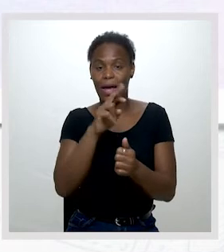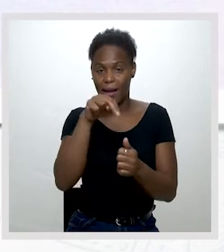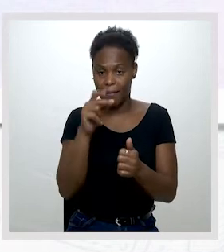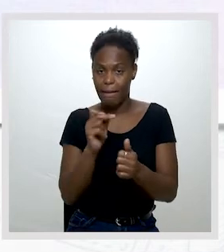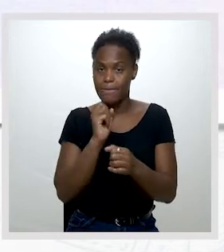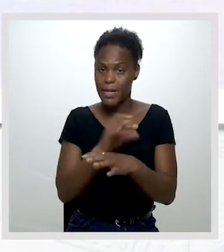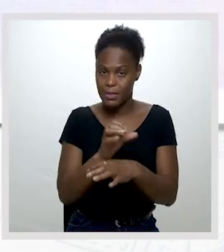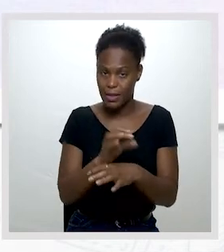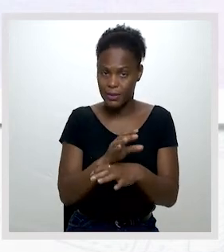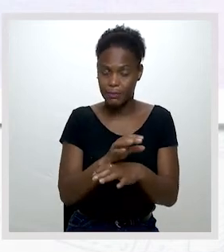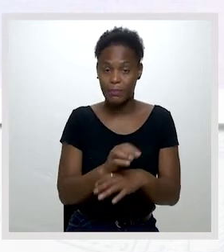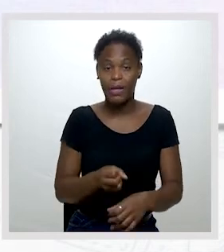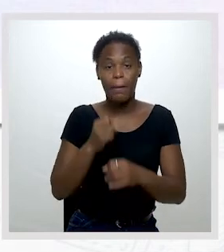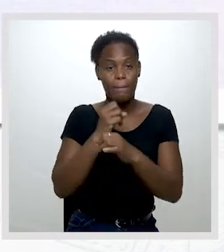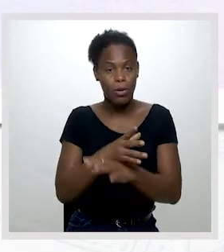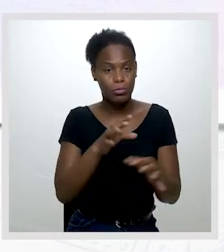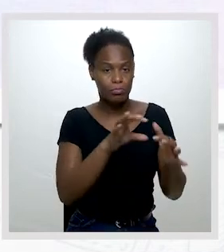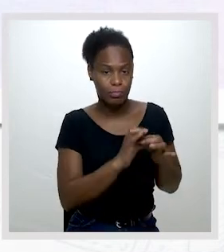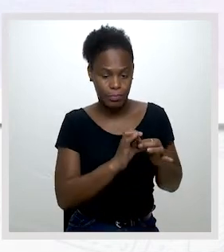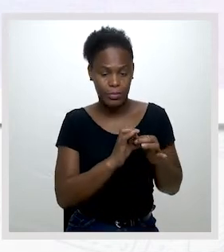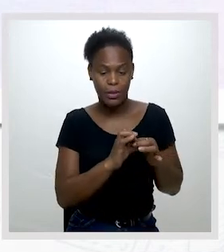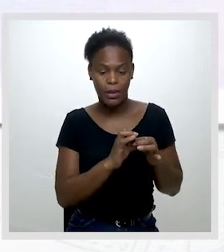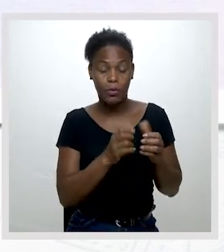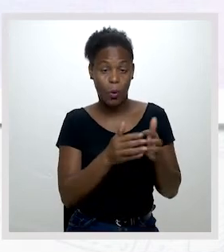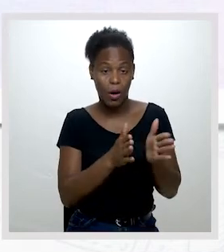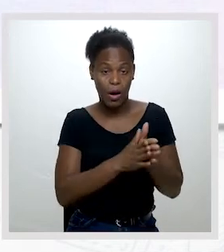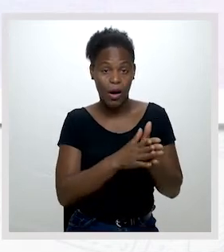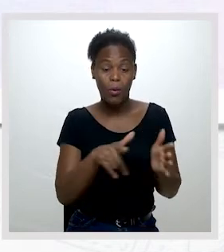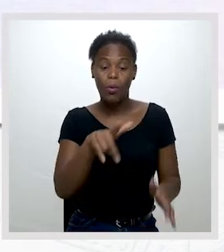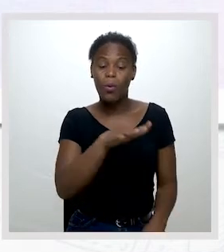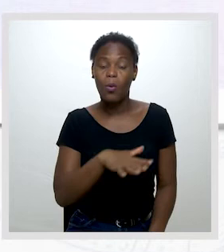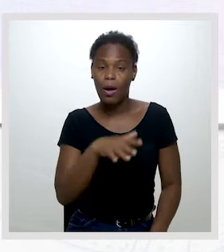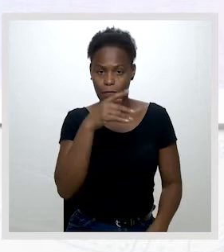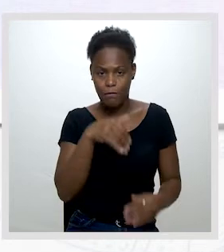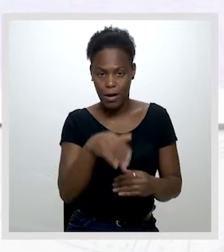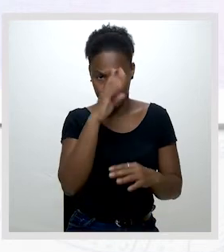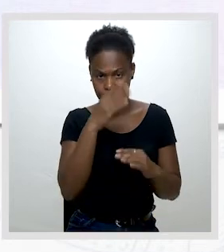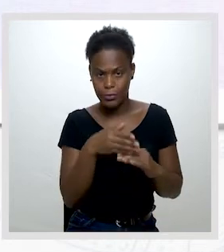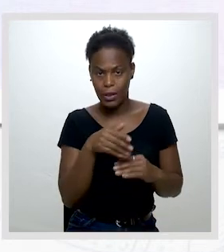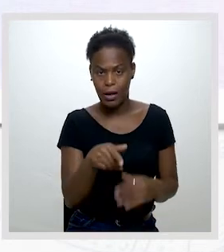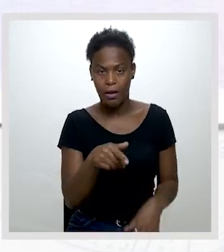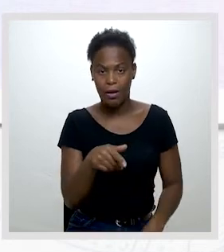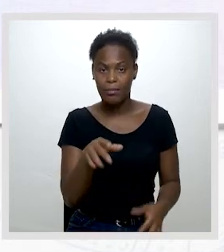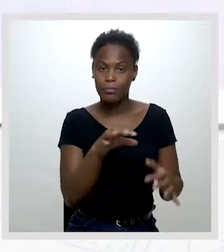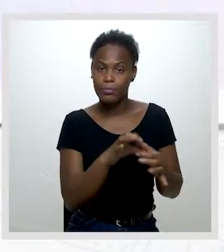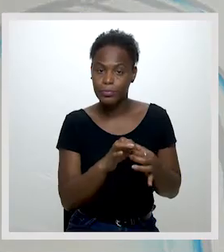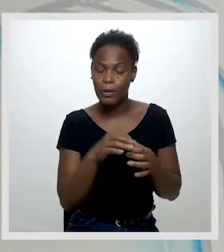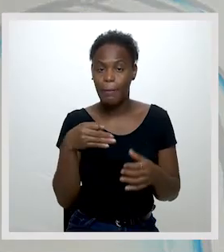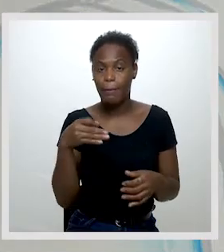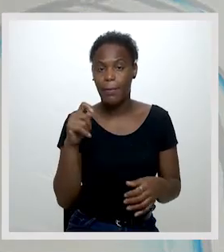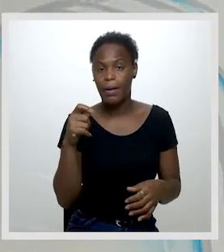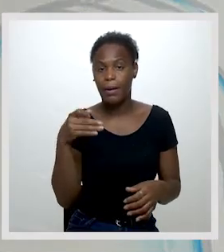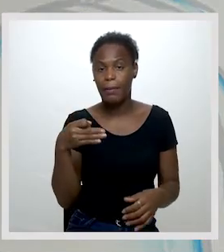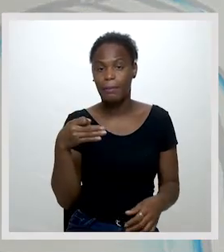a ligação aqui completa no sítio, ocorre aqui a ligação peptídica